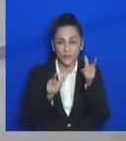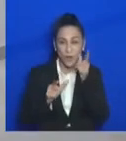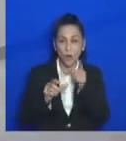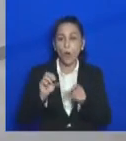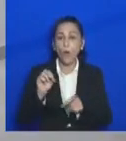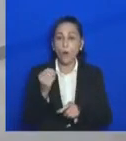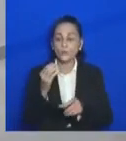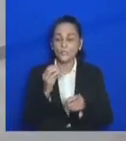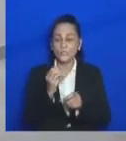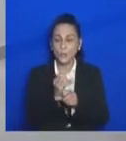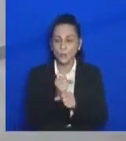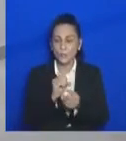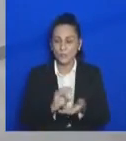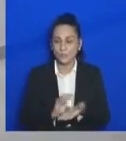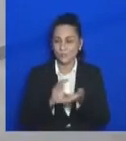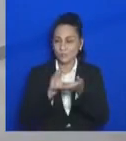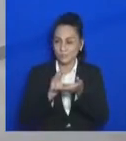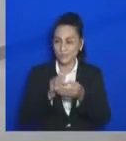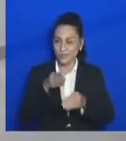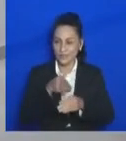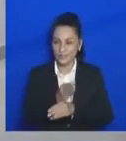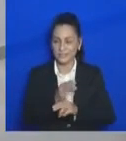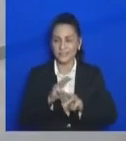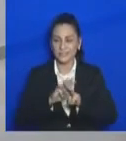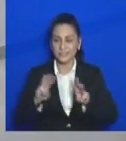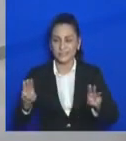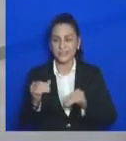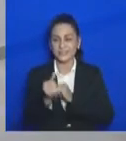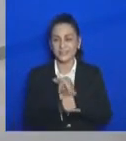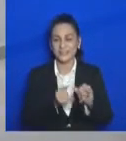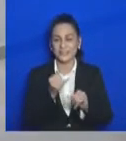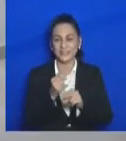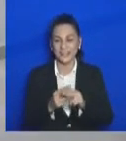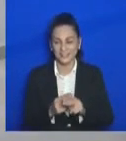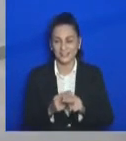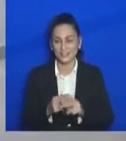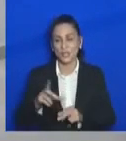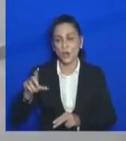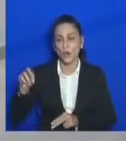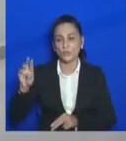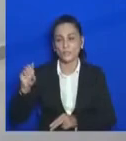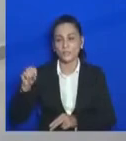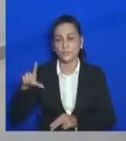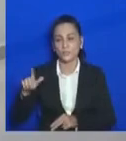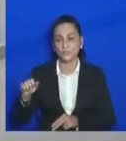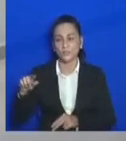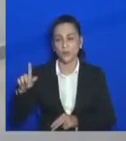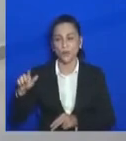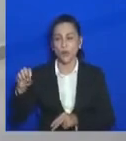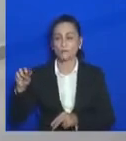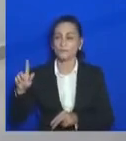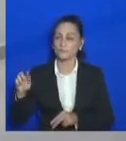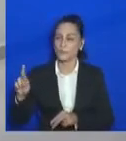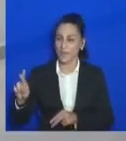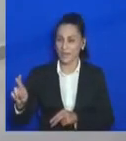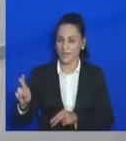apostas vencedoras ou se o prêmio está acumulado, acessando a página da Caixa, loterias.caixa.gov.br.